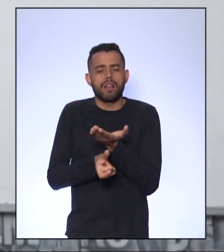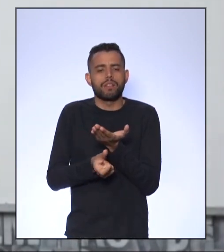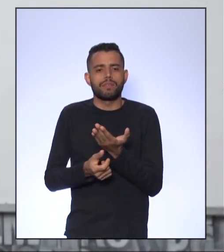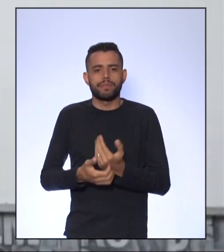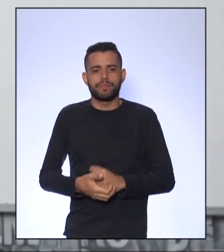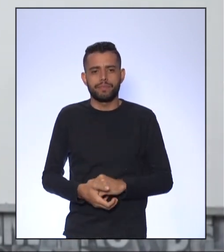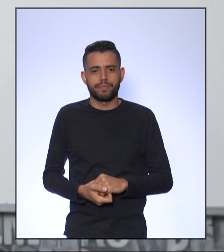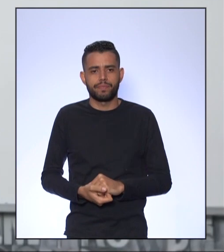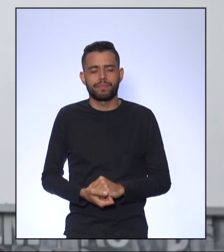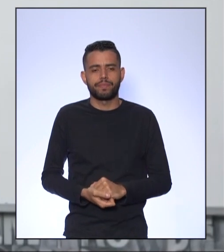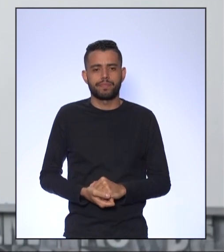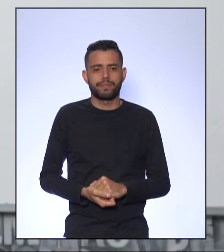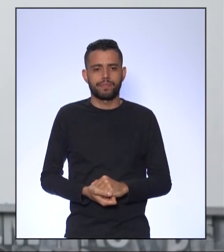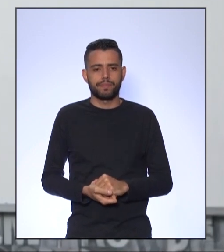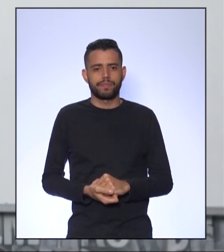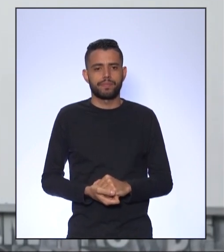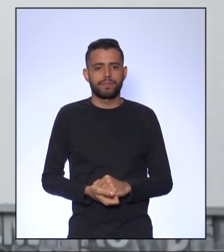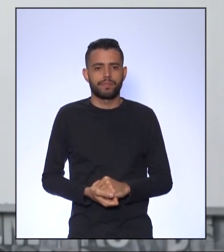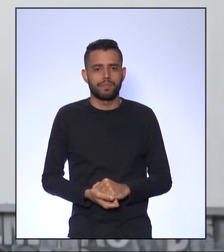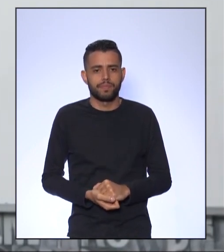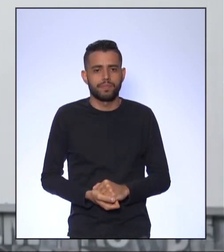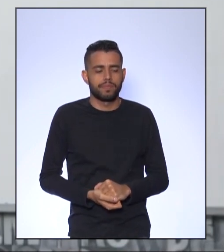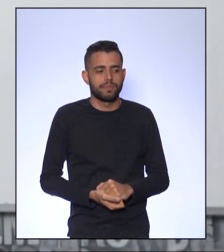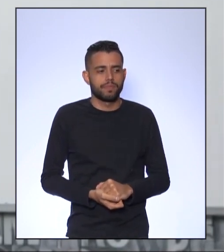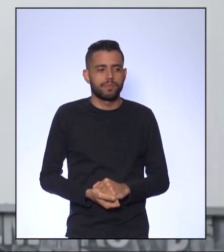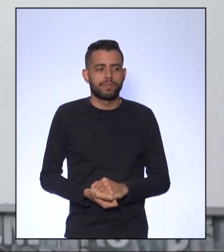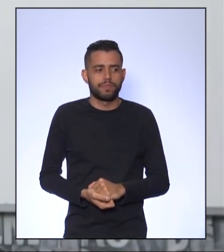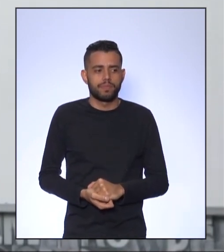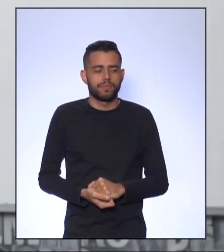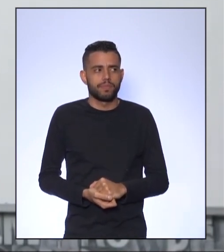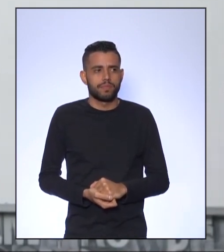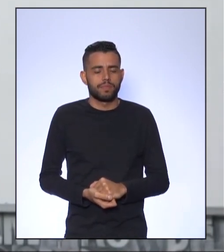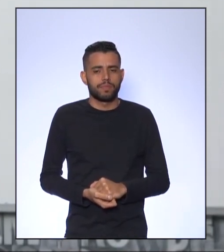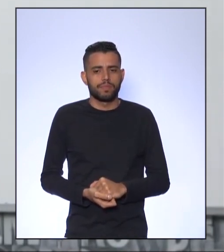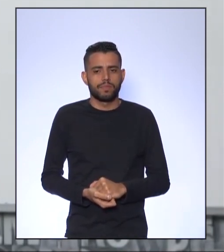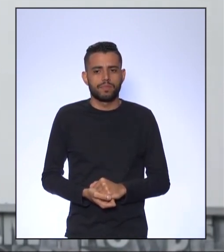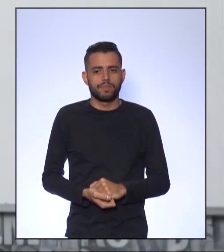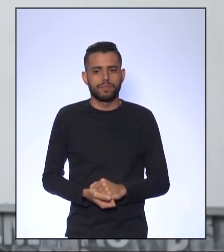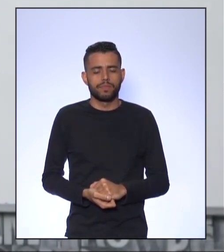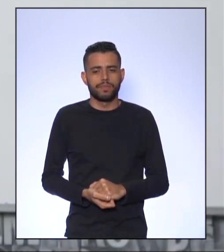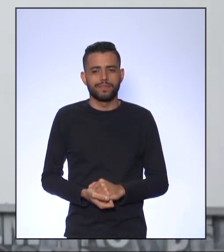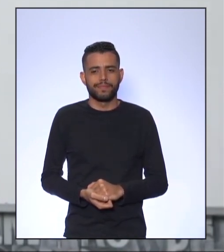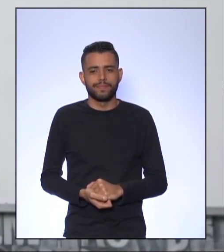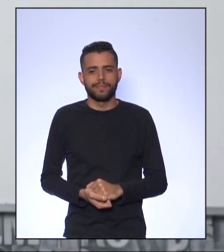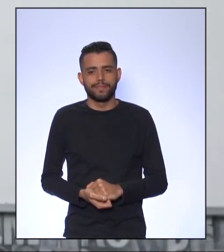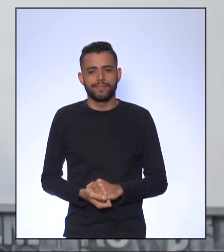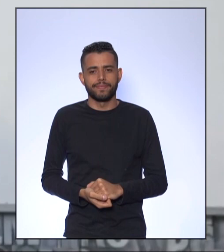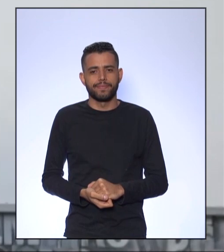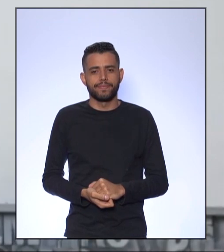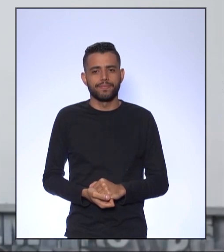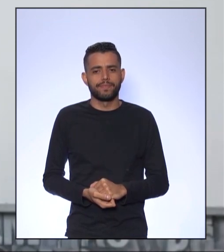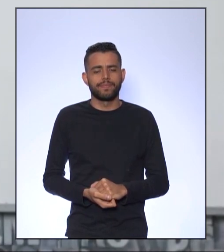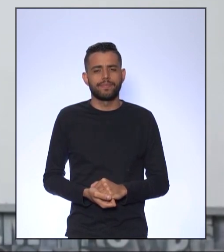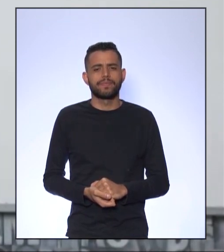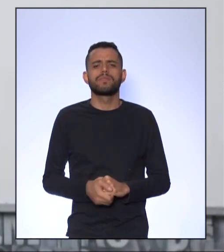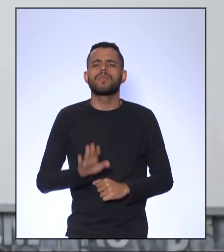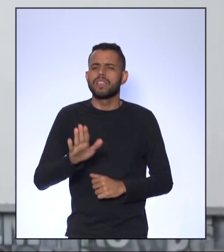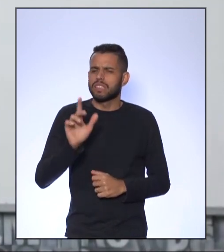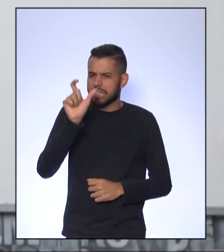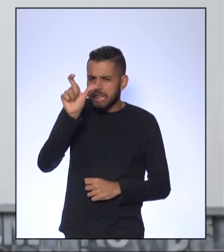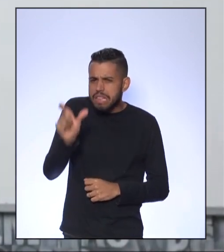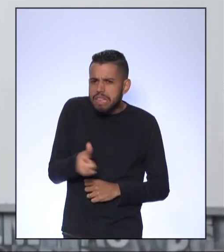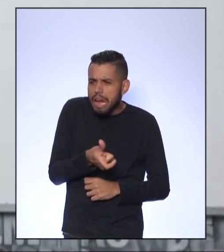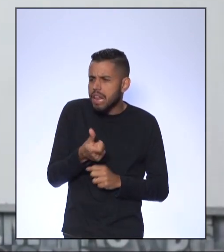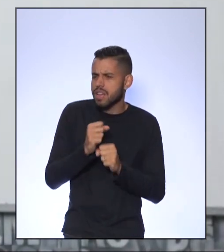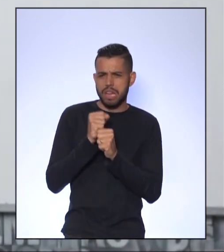centro deste movimento chamado de renascimento, está na Itália. Professor, a Itália é